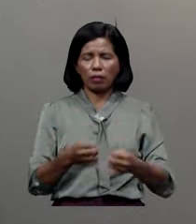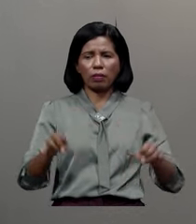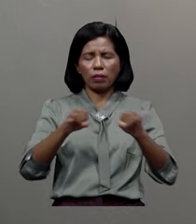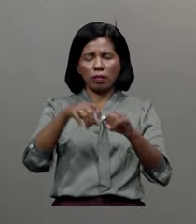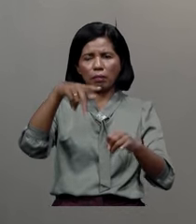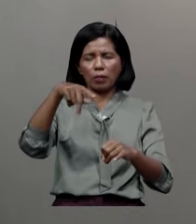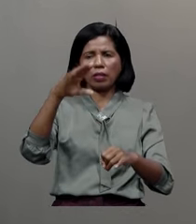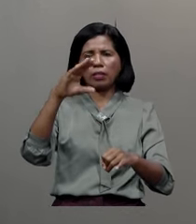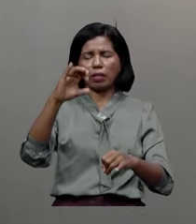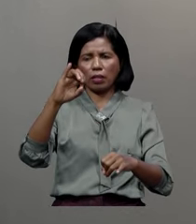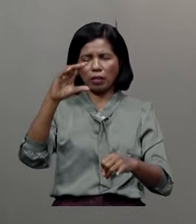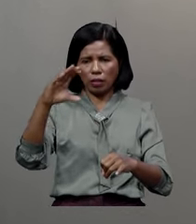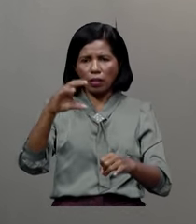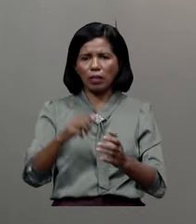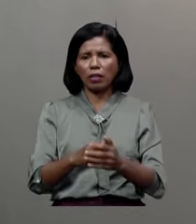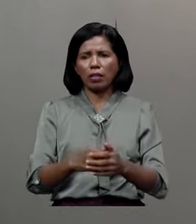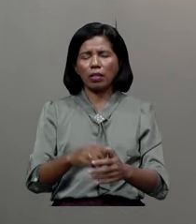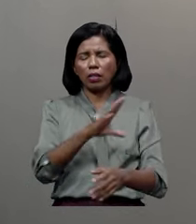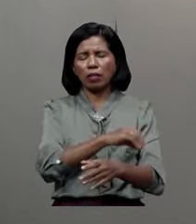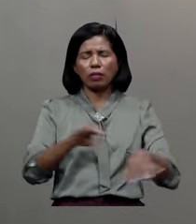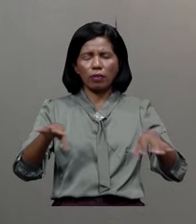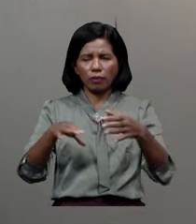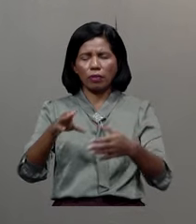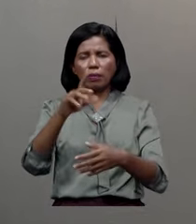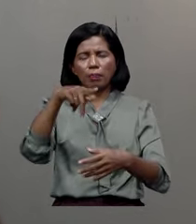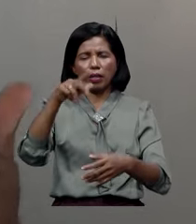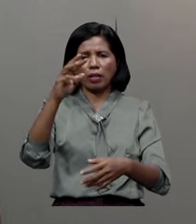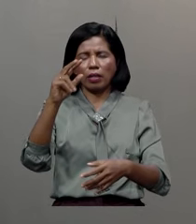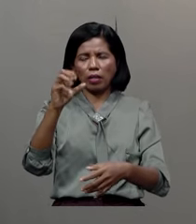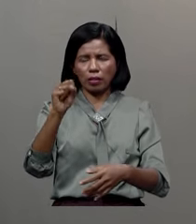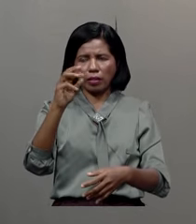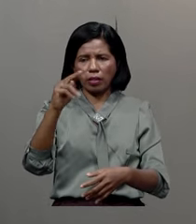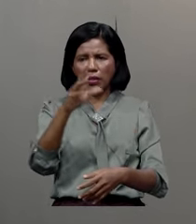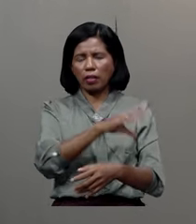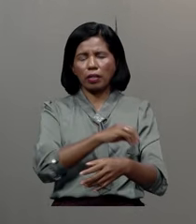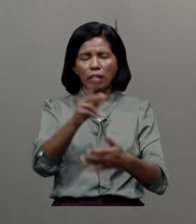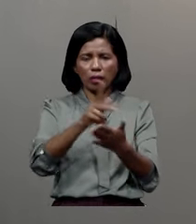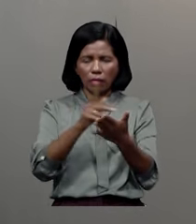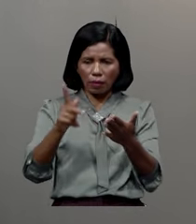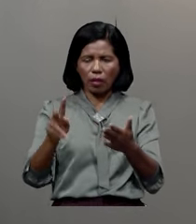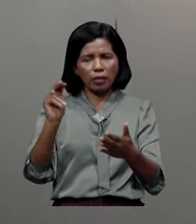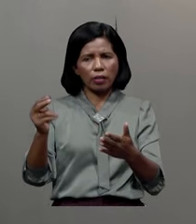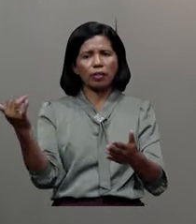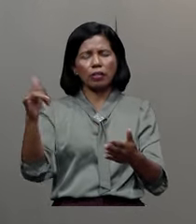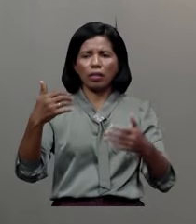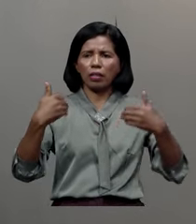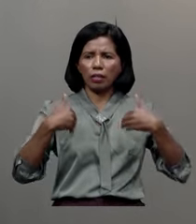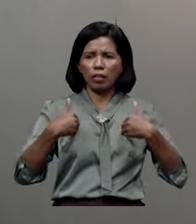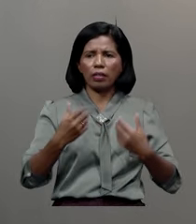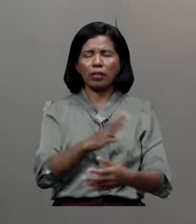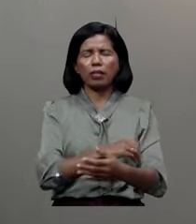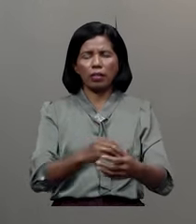pisip. Nomo sa nesan servisu investigação criminal, esa departamento de investigação criminal linia, sira ia